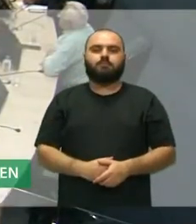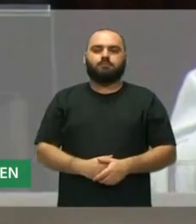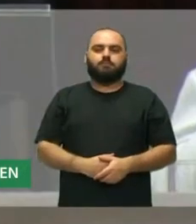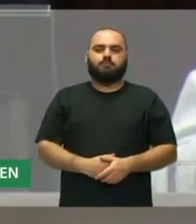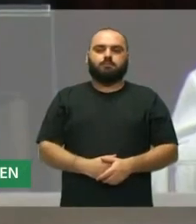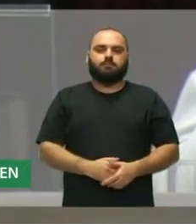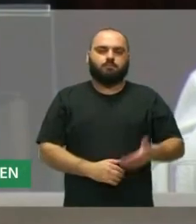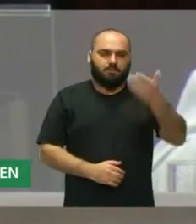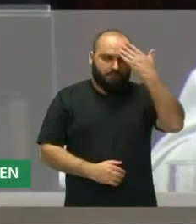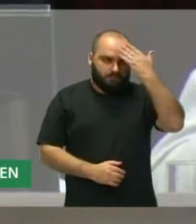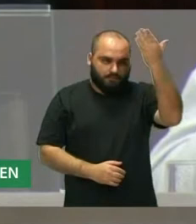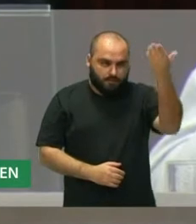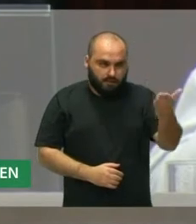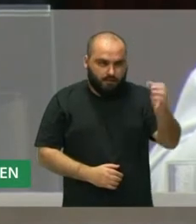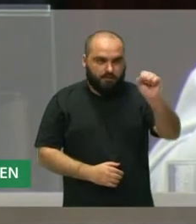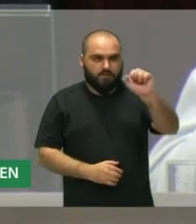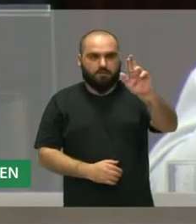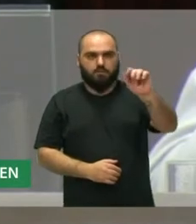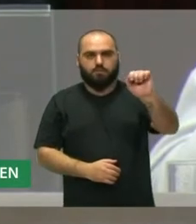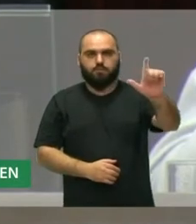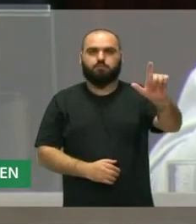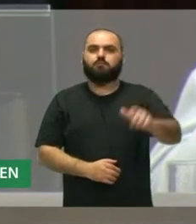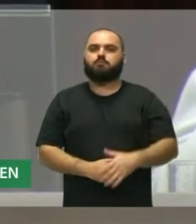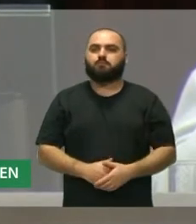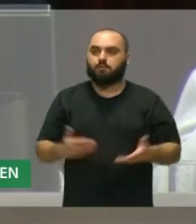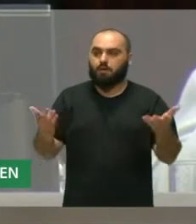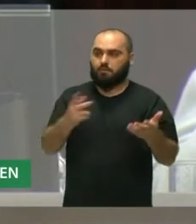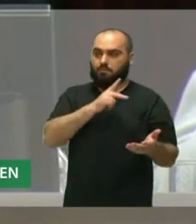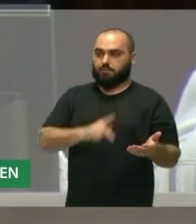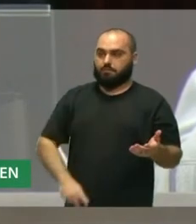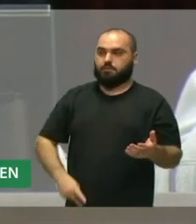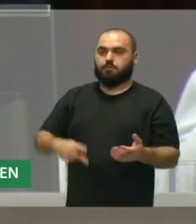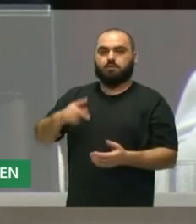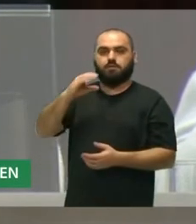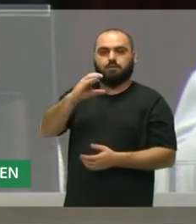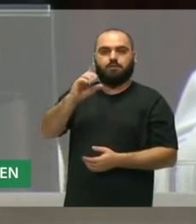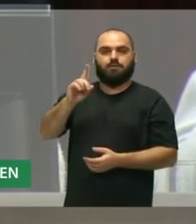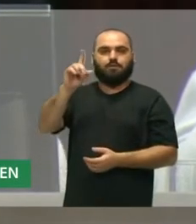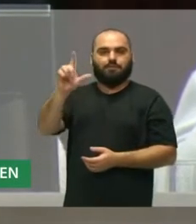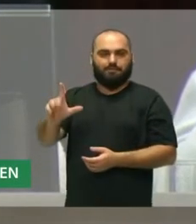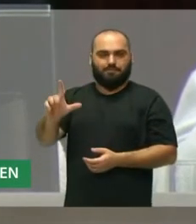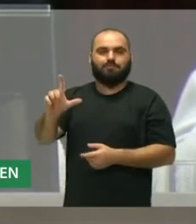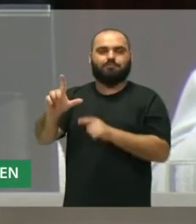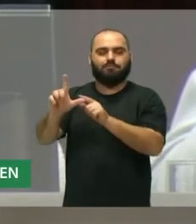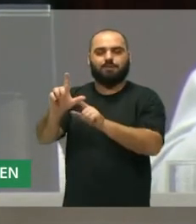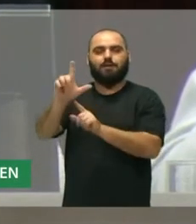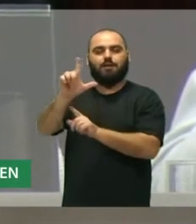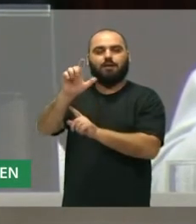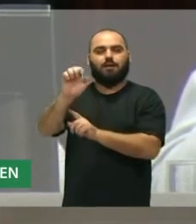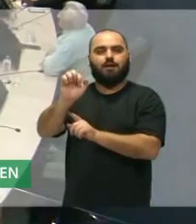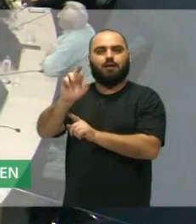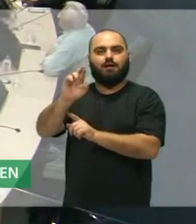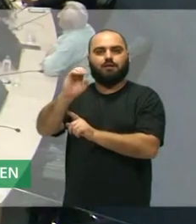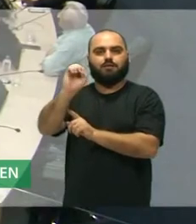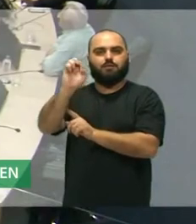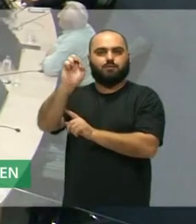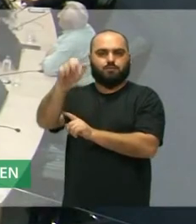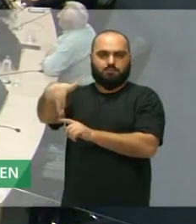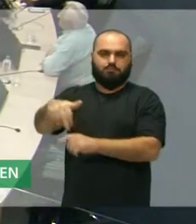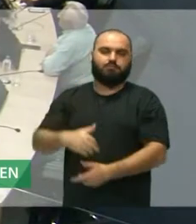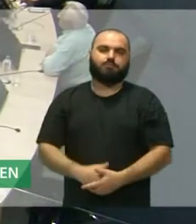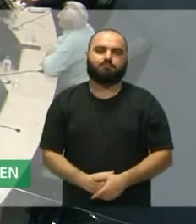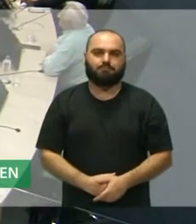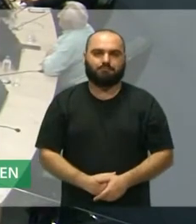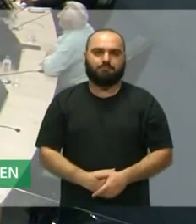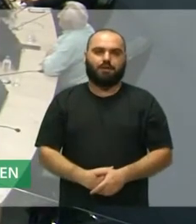Muito obrigada, doutor Saul. Ouviremos agora o senhor presidente da Câmara dos Dirigentes Lojistas de Itajaí, Laerson Batista da Costa.